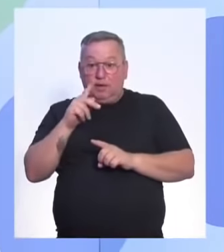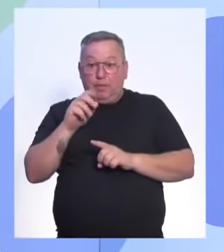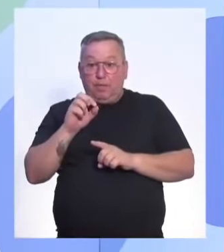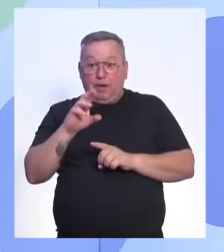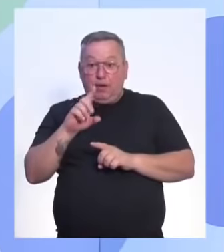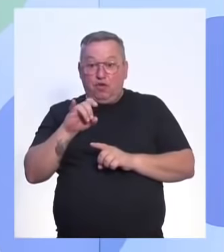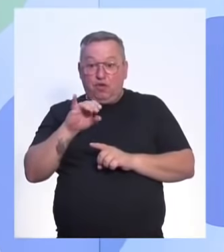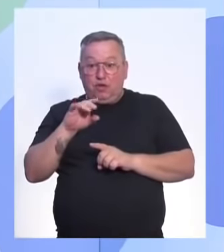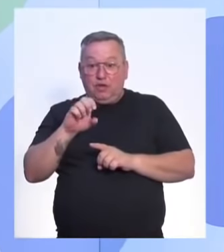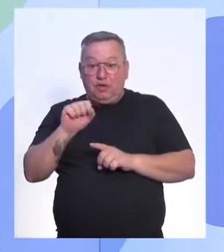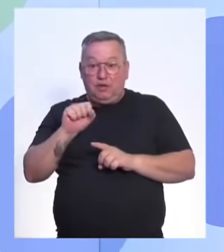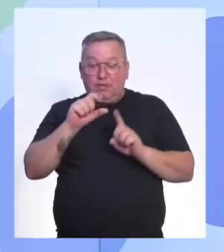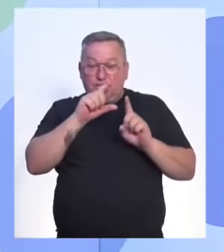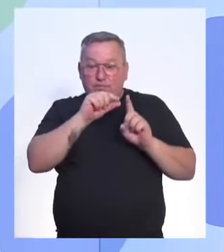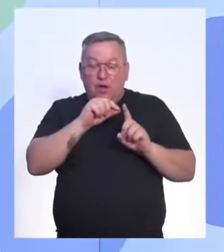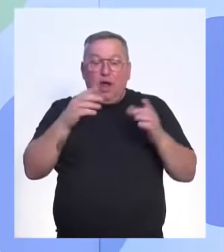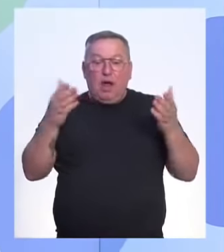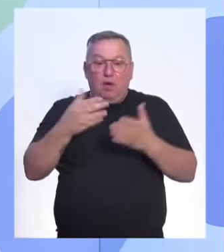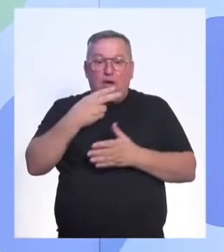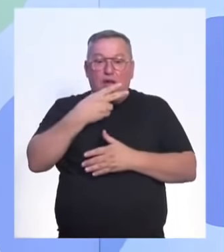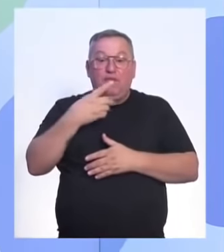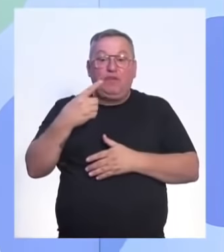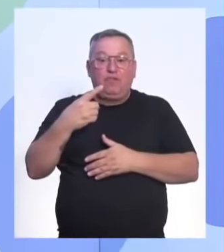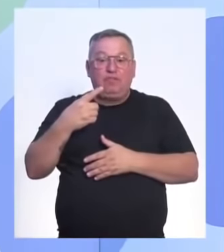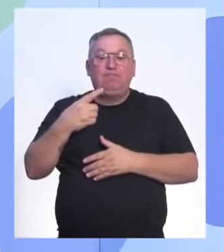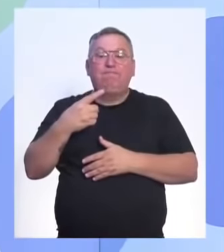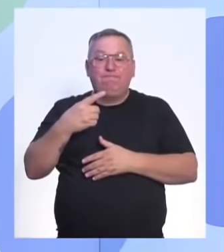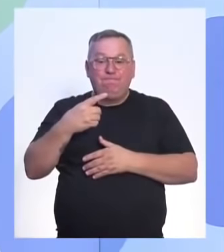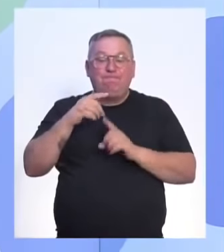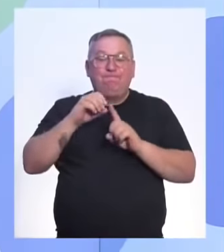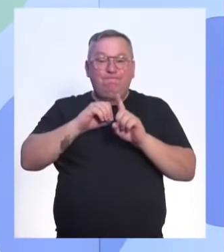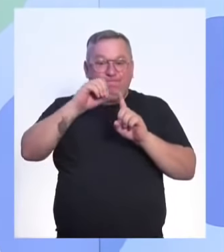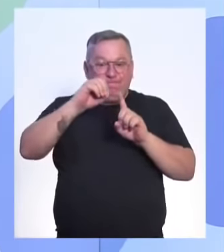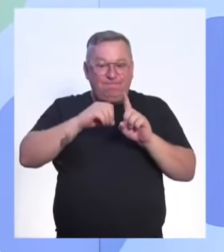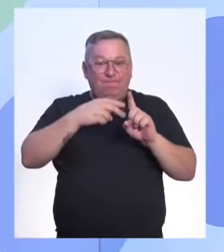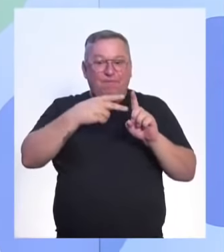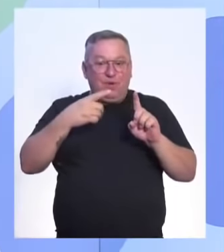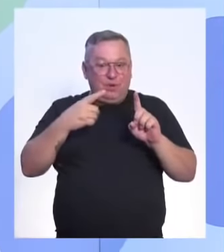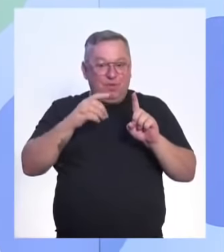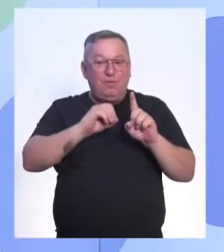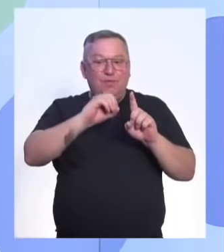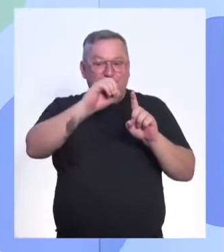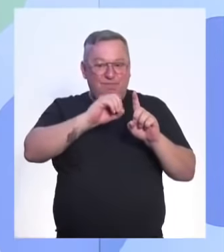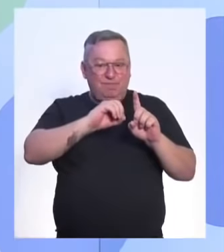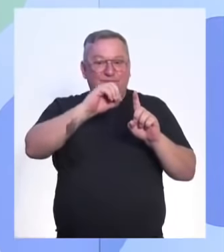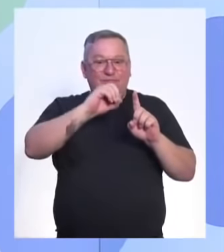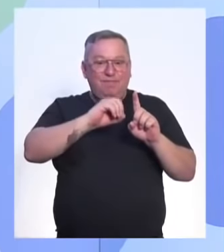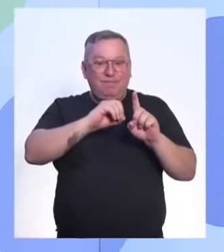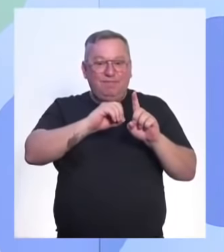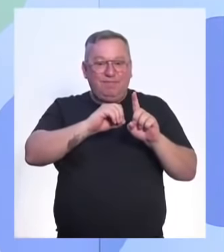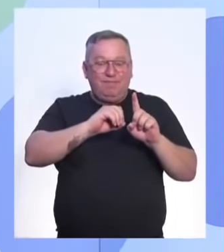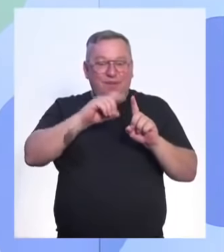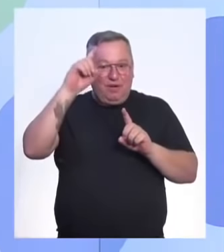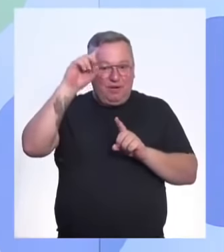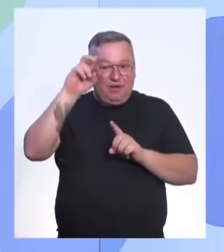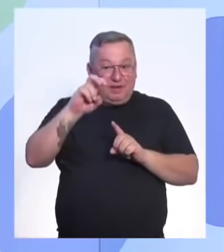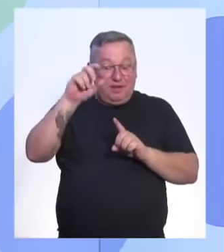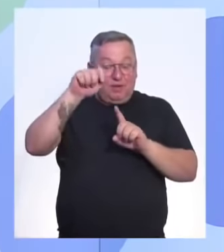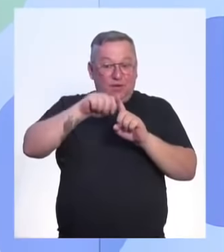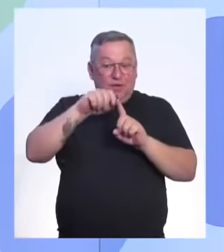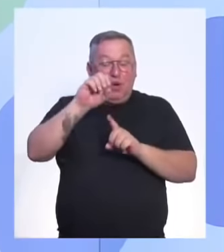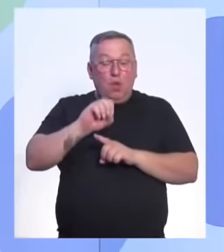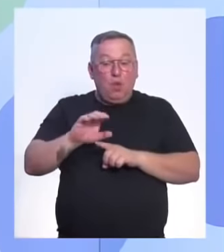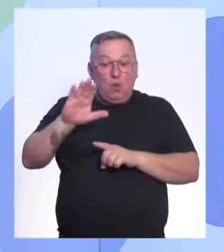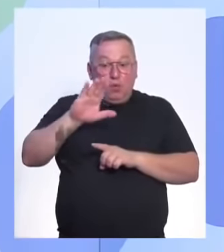EFAP, 21 graus Celsius agora. 21, temperatura agora, isso. Temperatura agradável, hoje, né? Isso, 5 do 10, 21